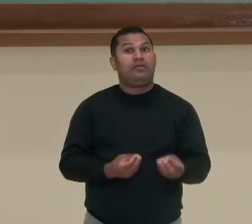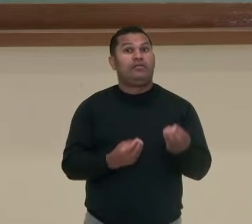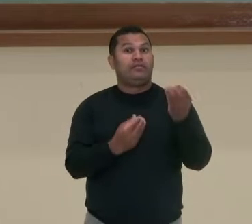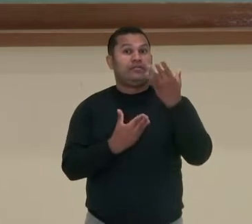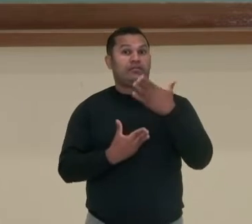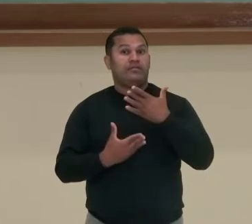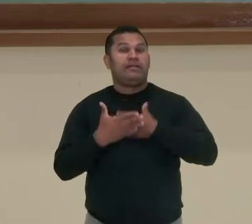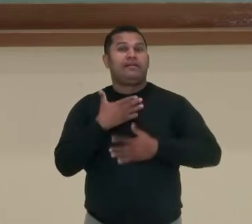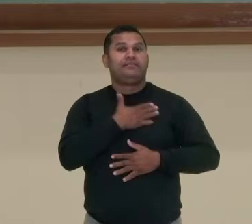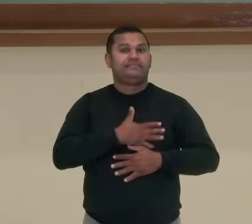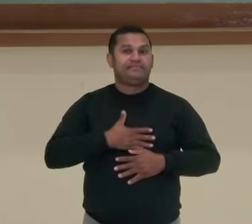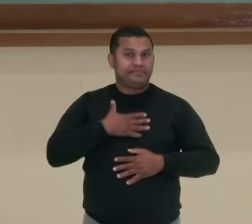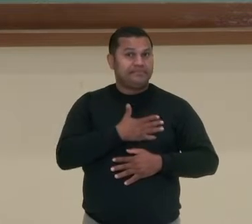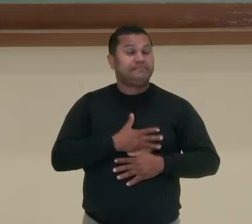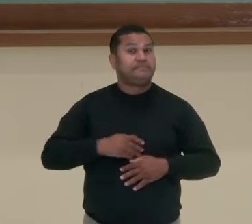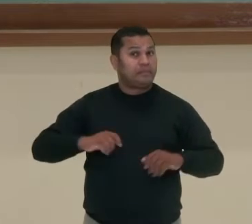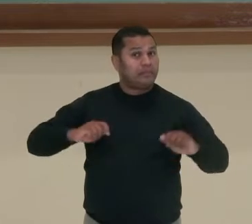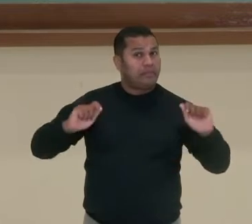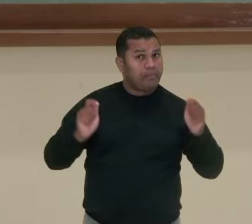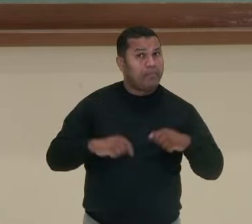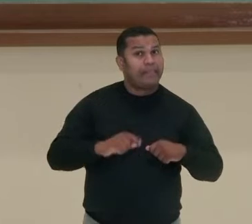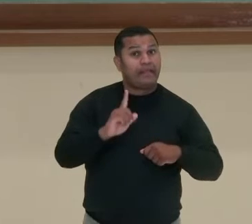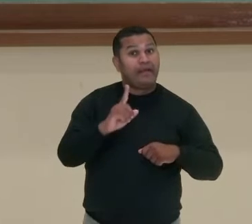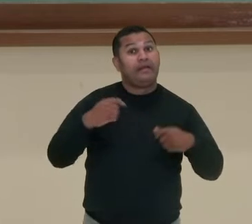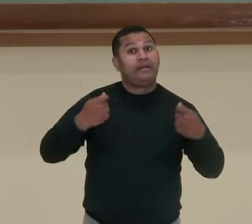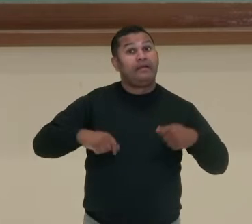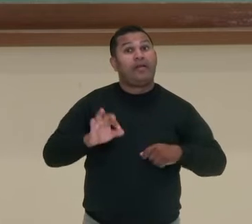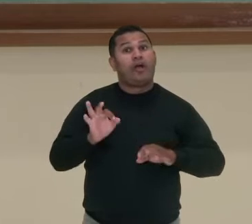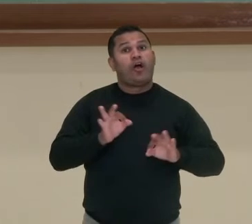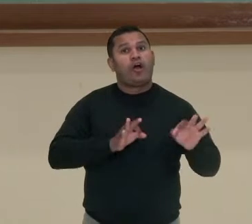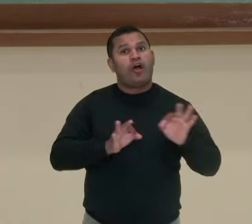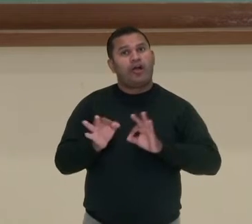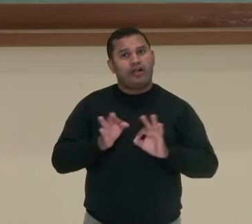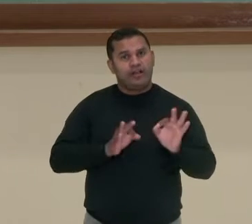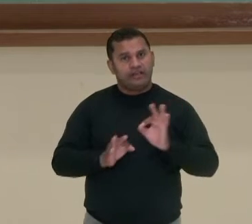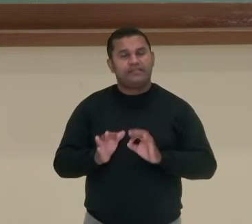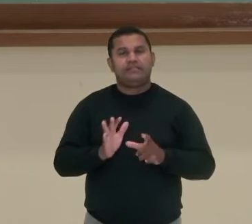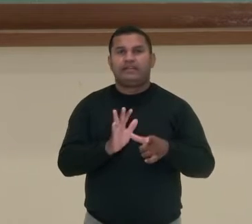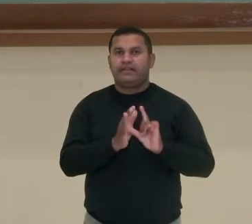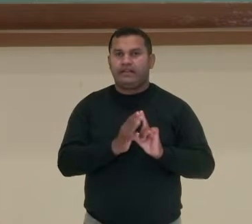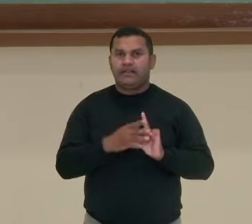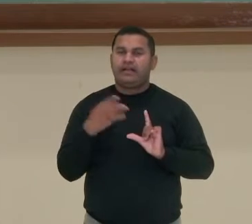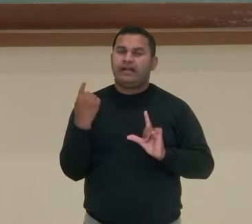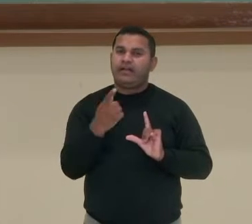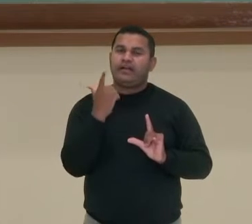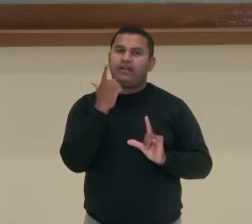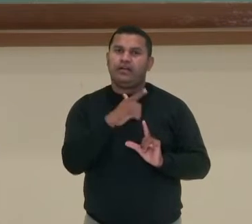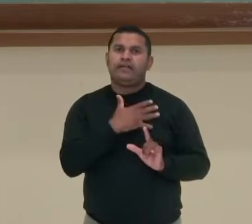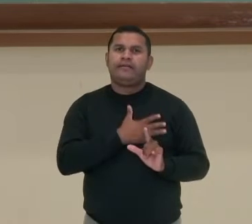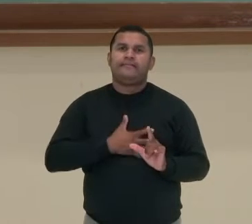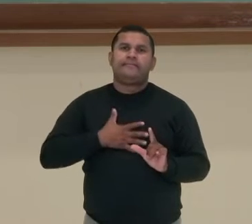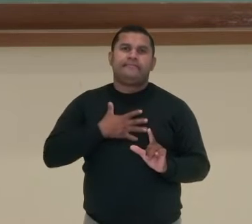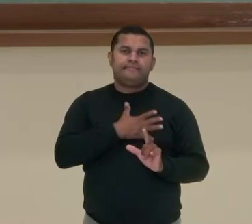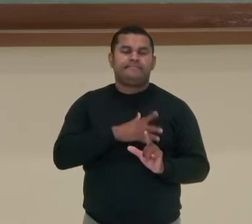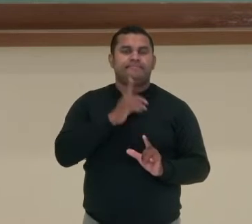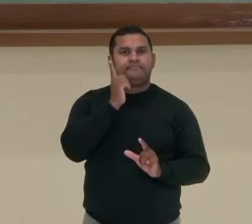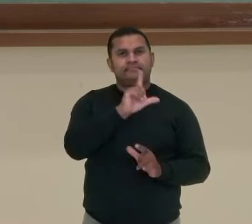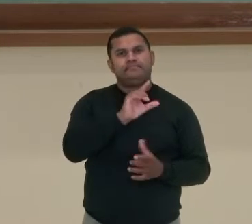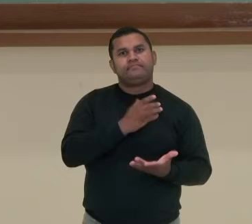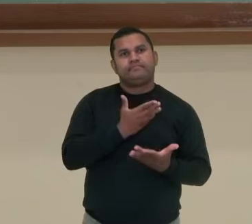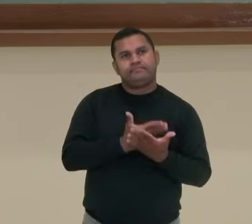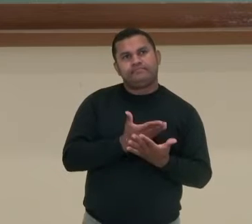em efeitos, inclusive, que te faça bem, que seja prazeroso. Você tem que fazer o estudo ser prazeroso,